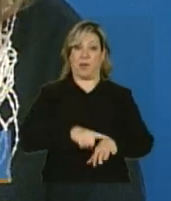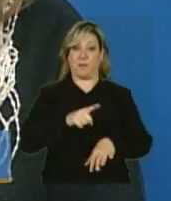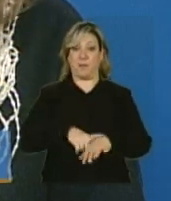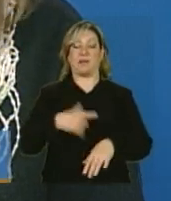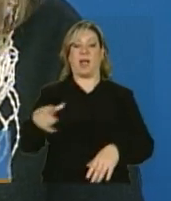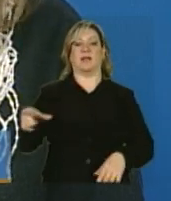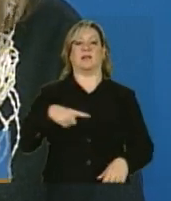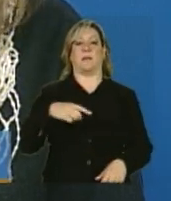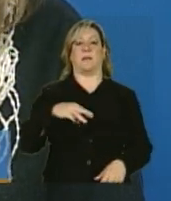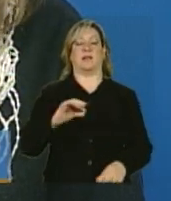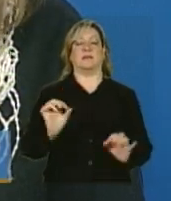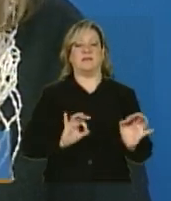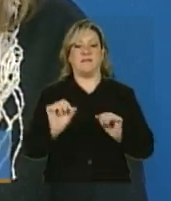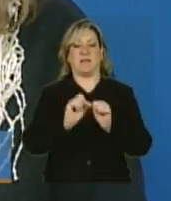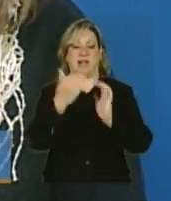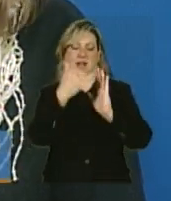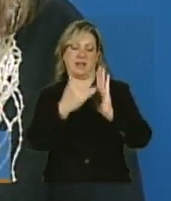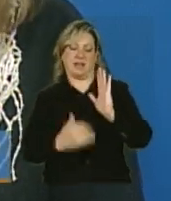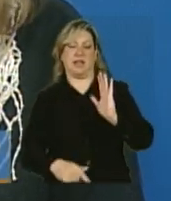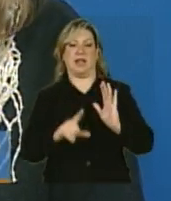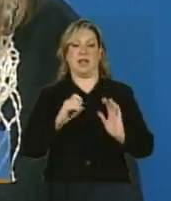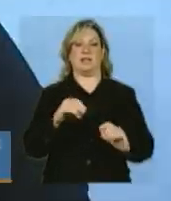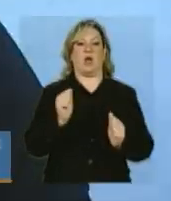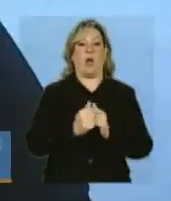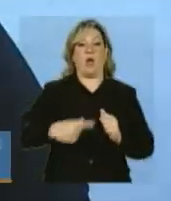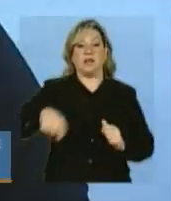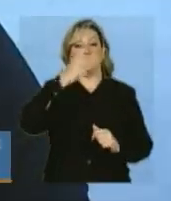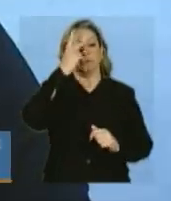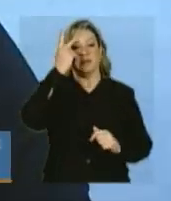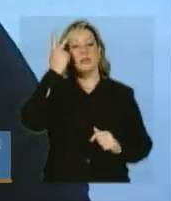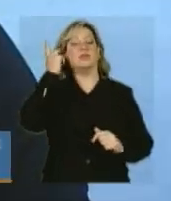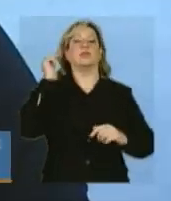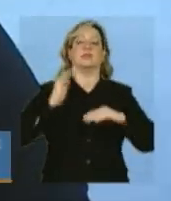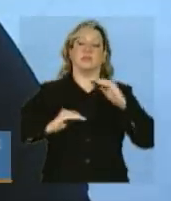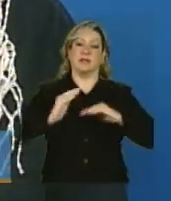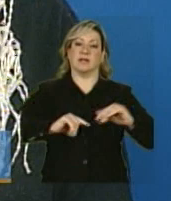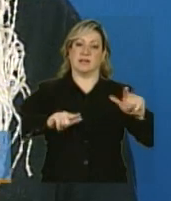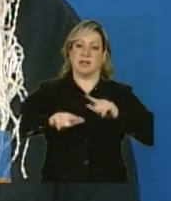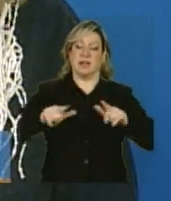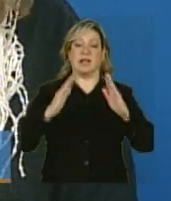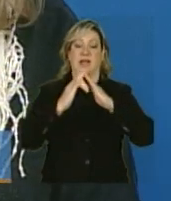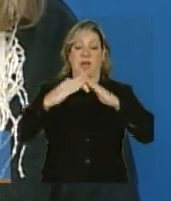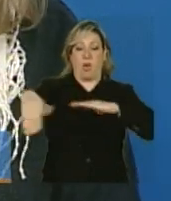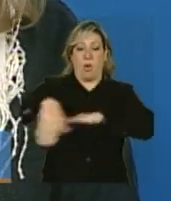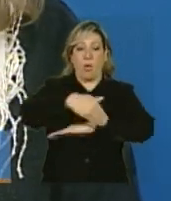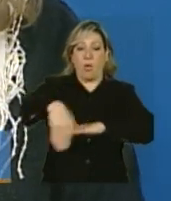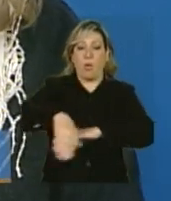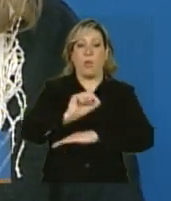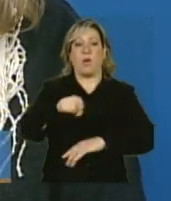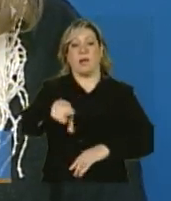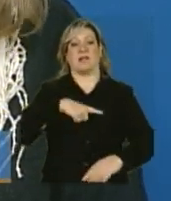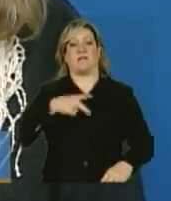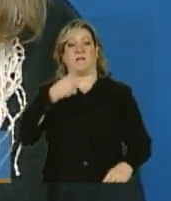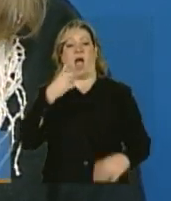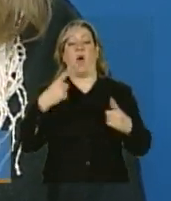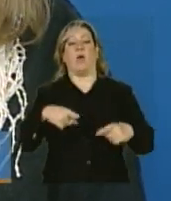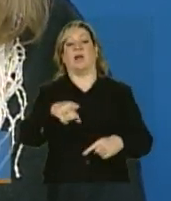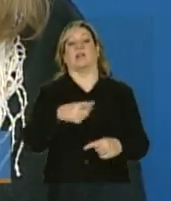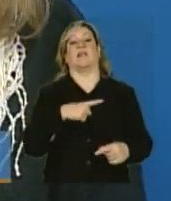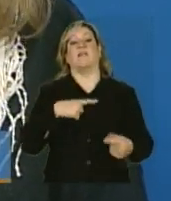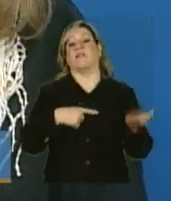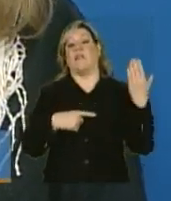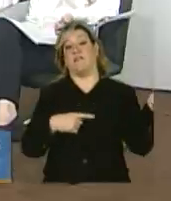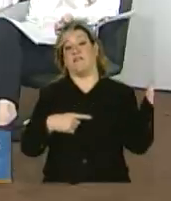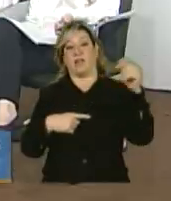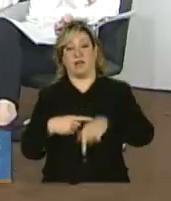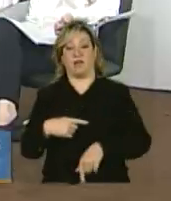então elabora uma lista com o nome desses trabalhadores e o endereço que ele diz, de onde ele veio.